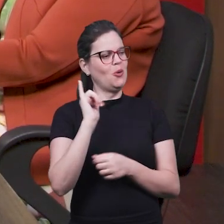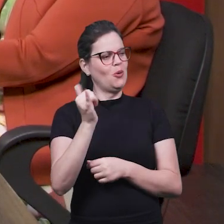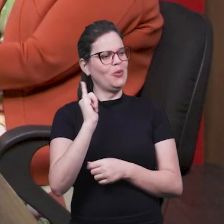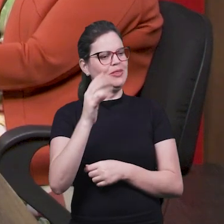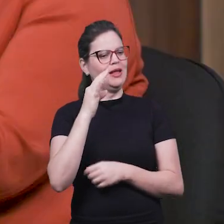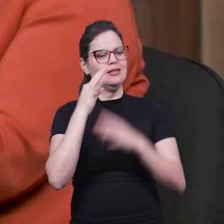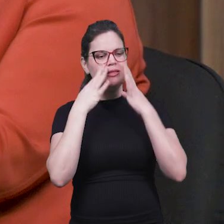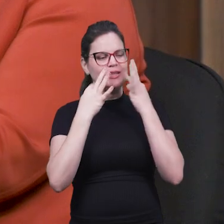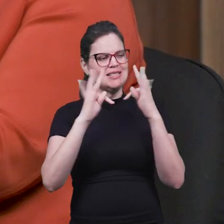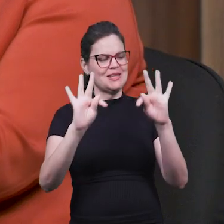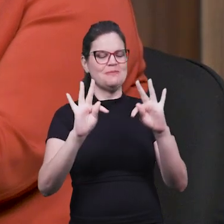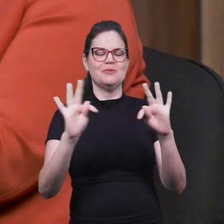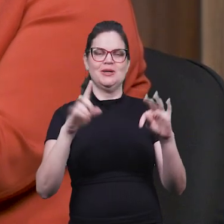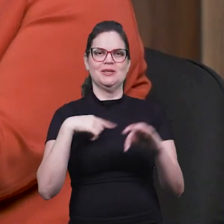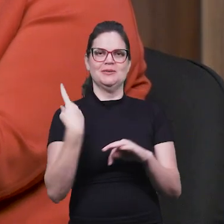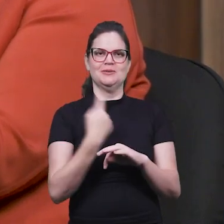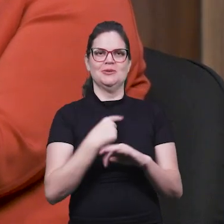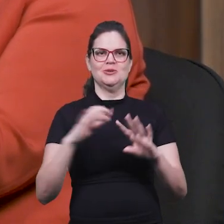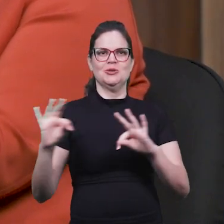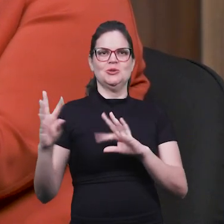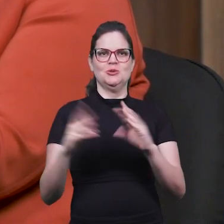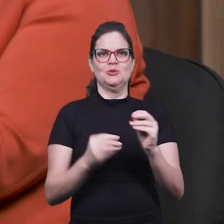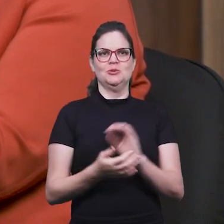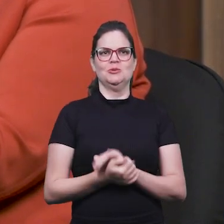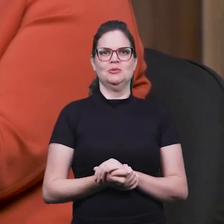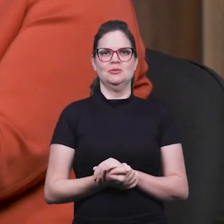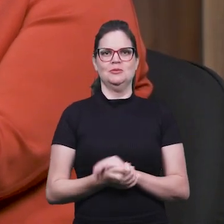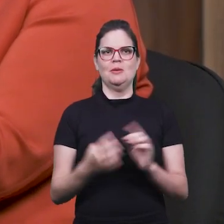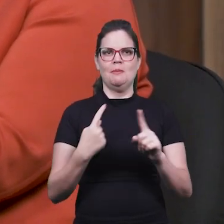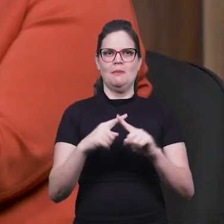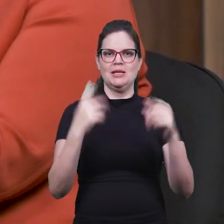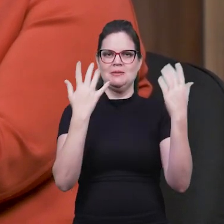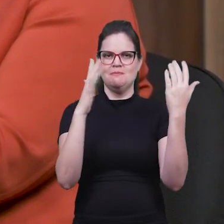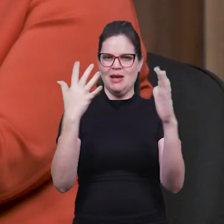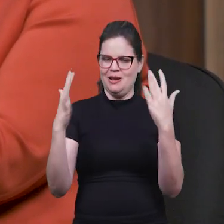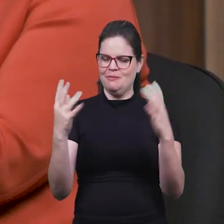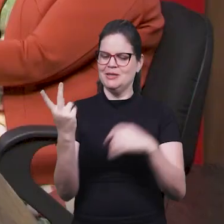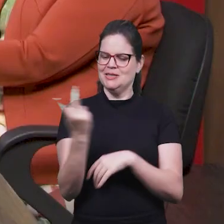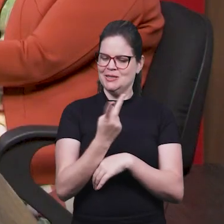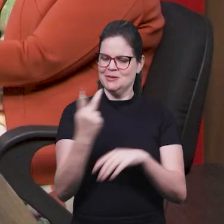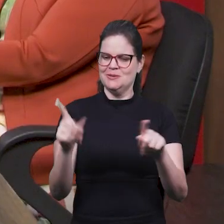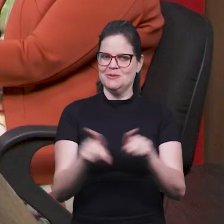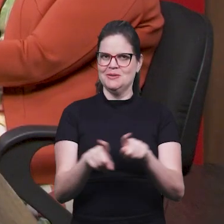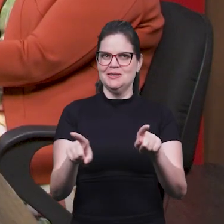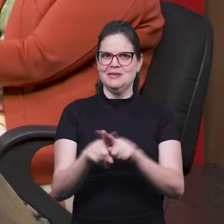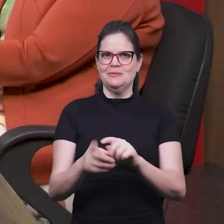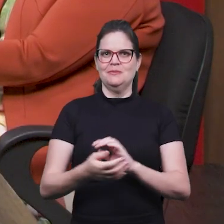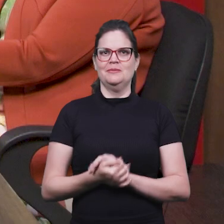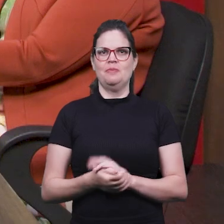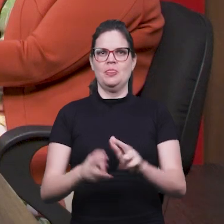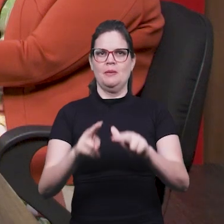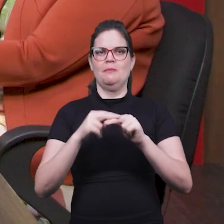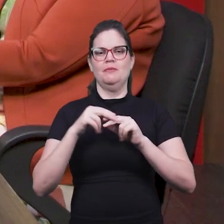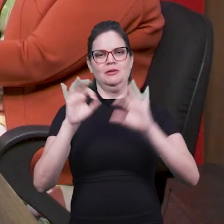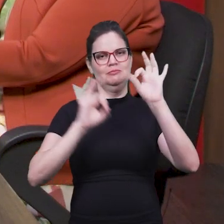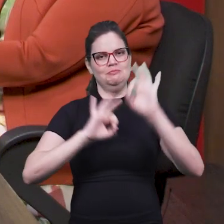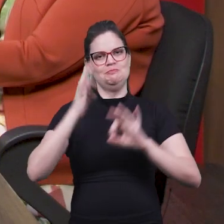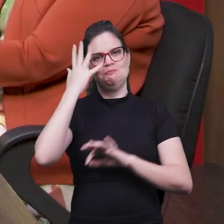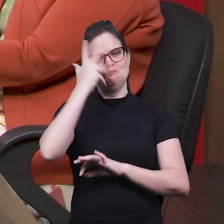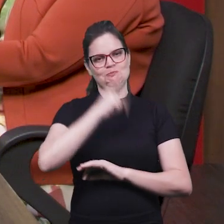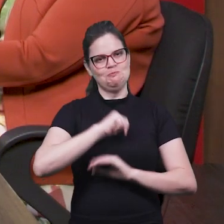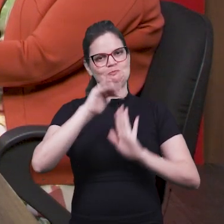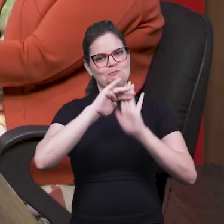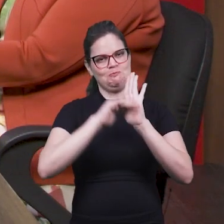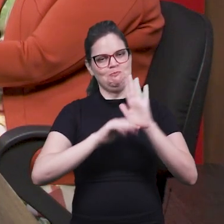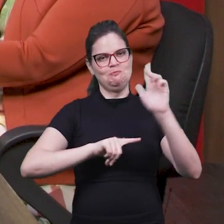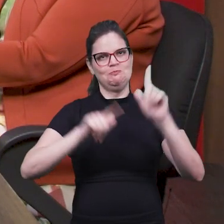gente, né, daquilo que coisa, mas eu parabenizá-las pelo belo programa, pela forma como